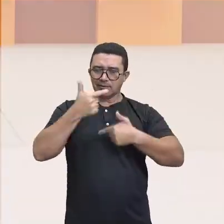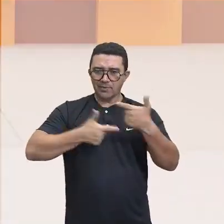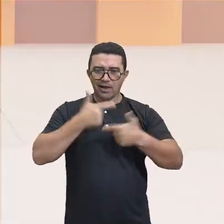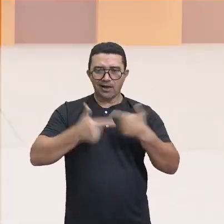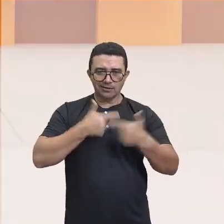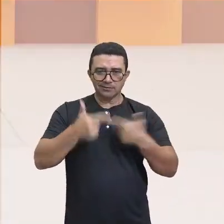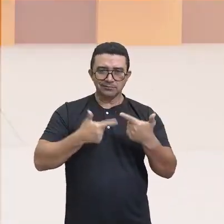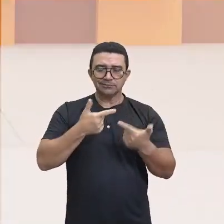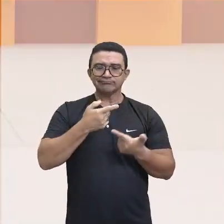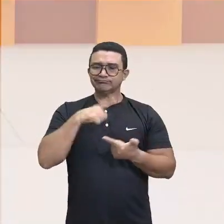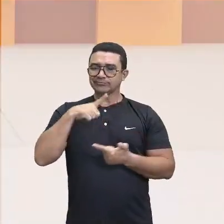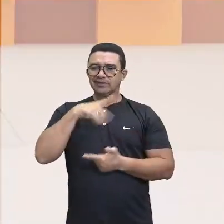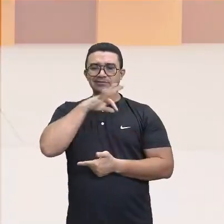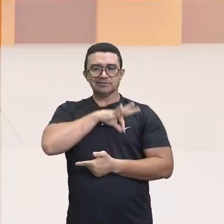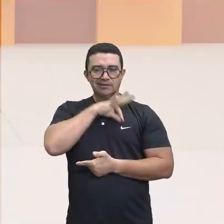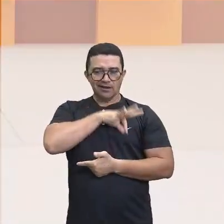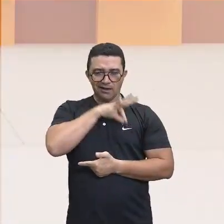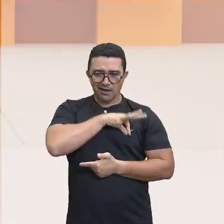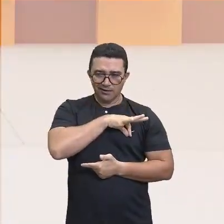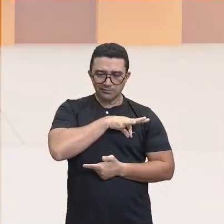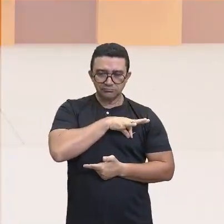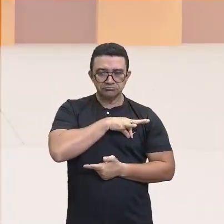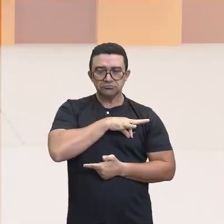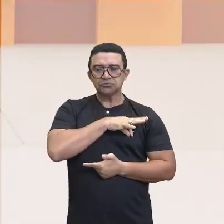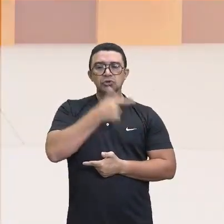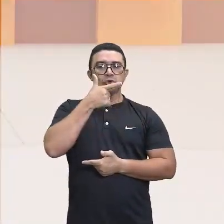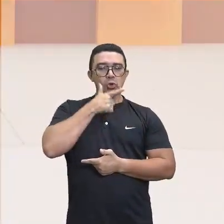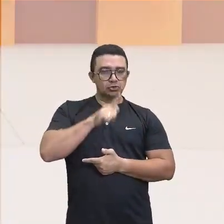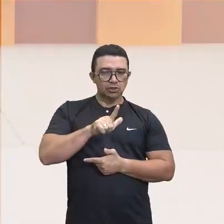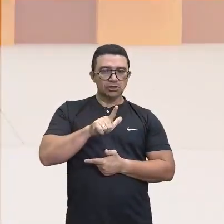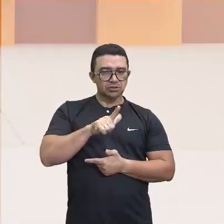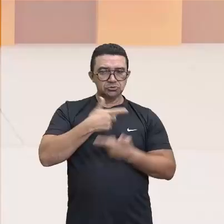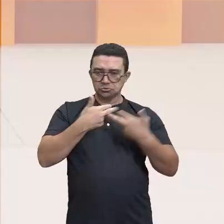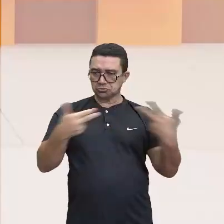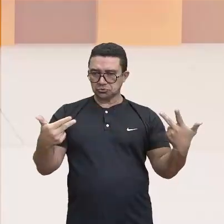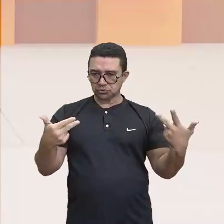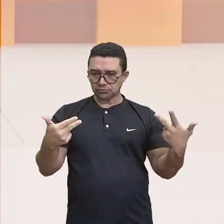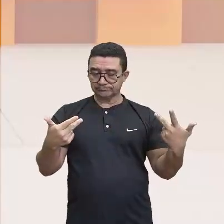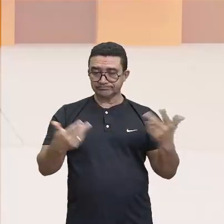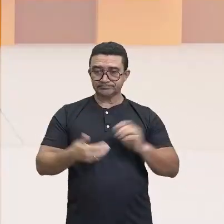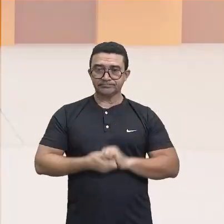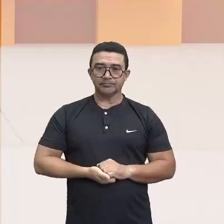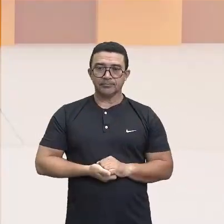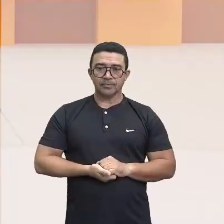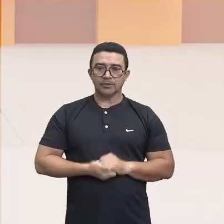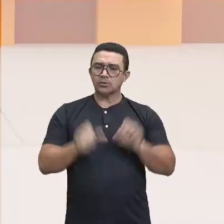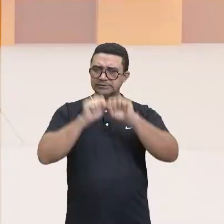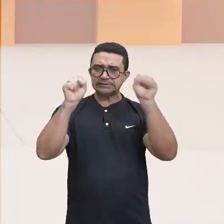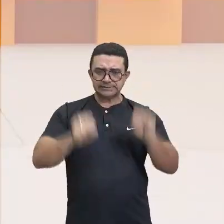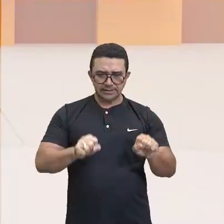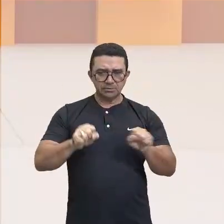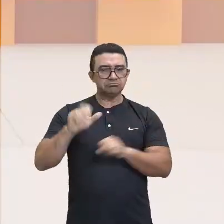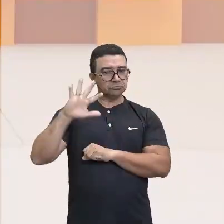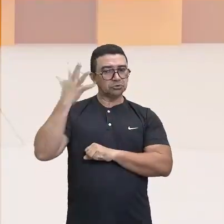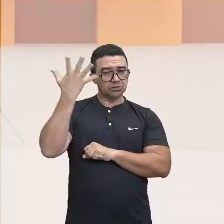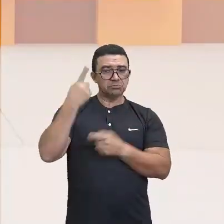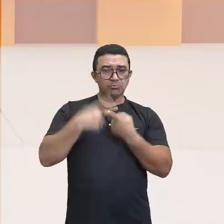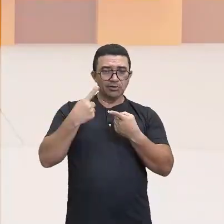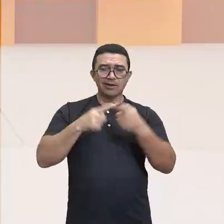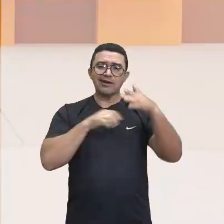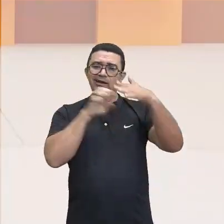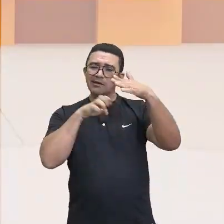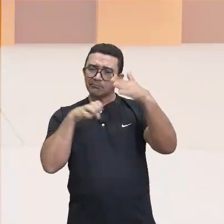trabalho para receber salários e poder ter ali a sua dinâmica. Essa dinâmica ela funciona, né? Porque as empresas estão presentes